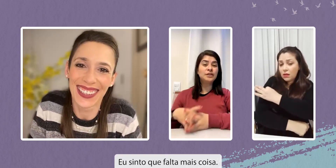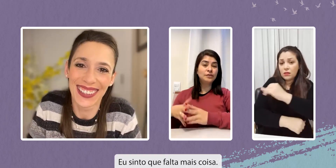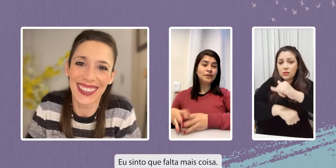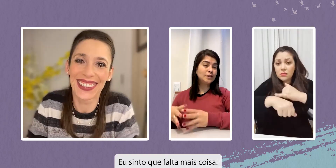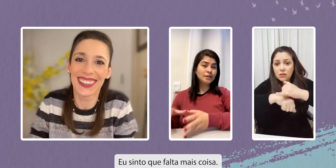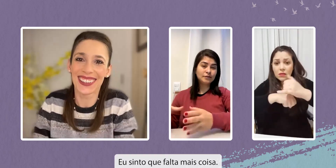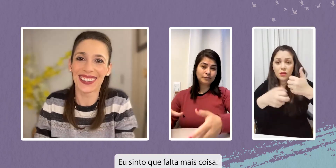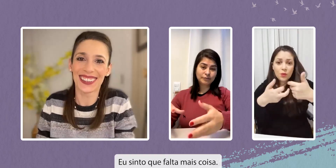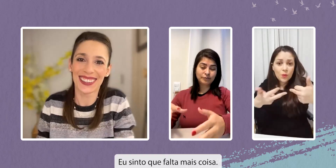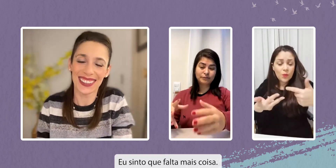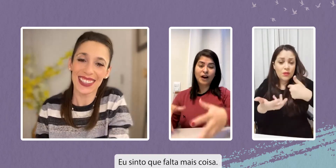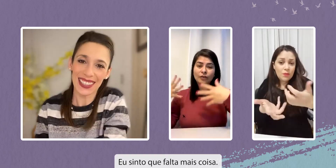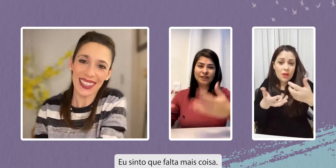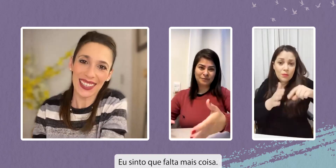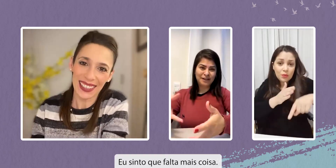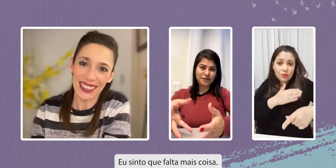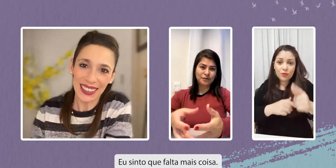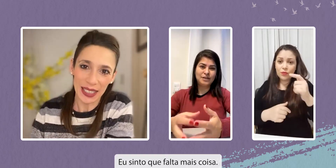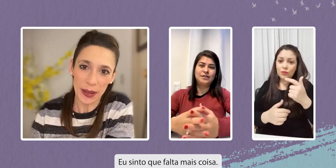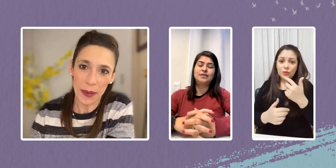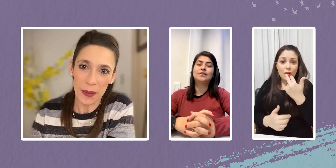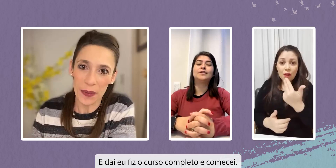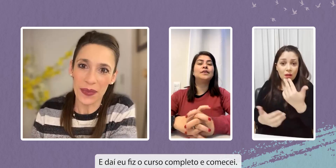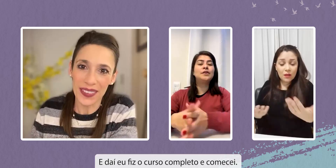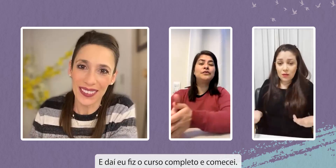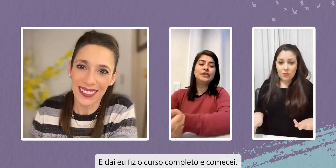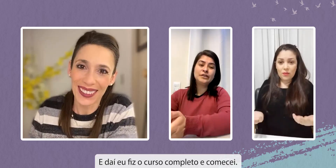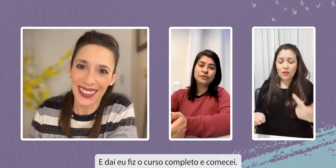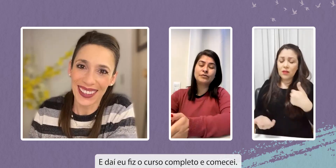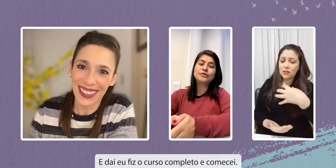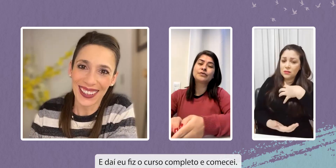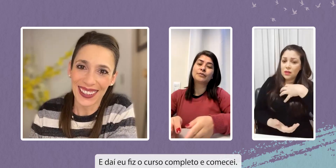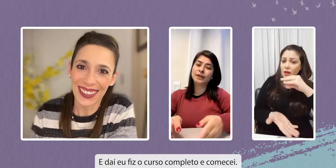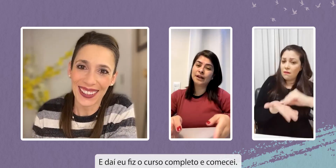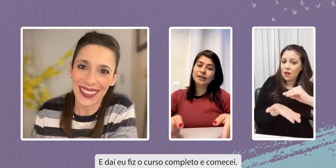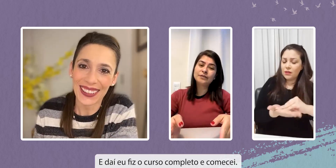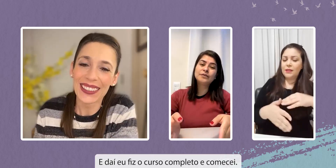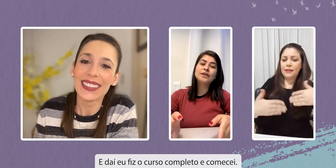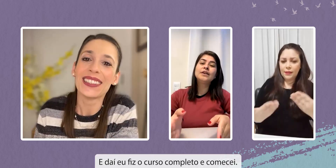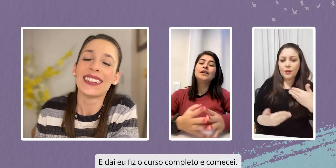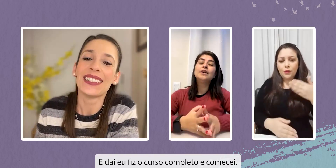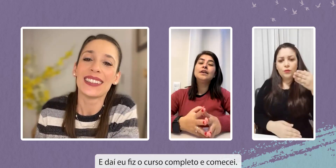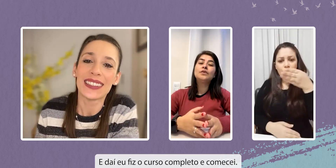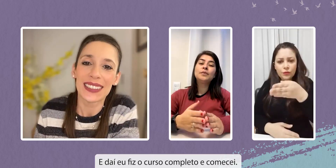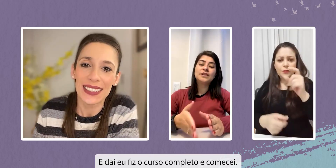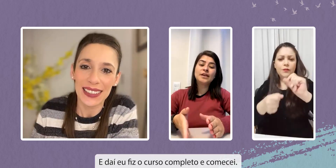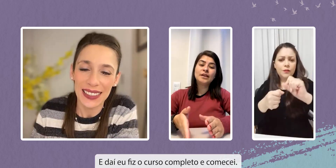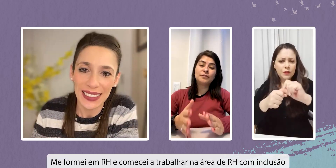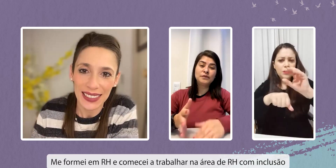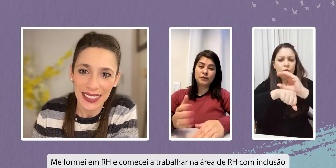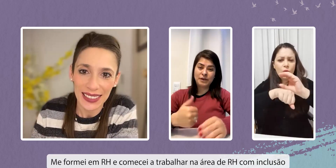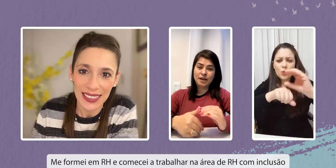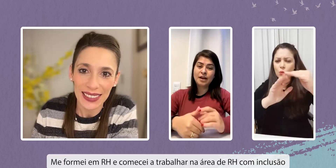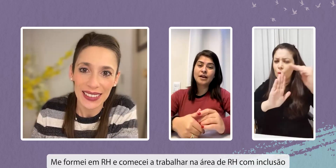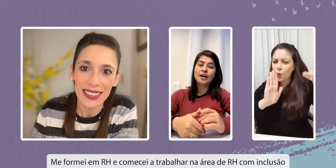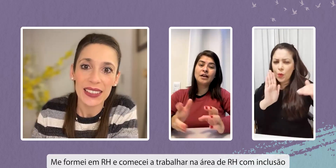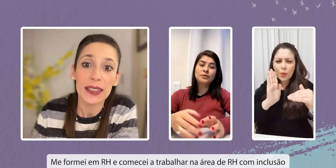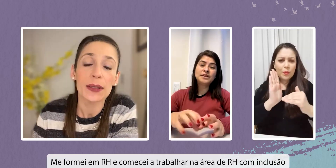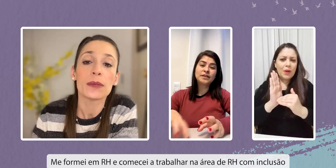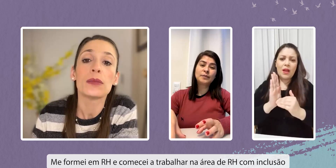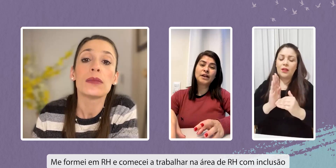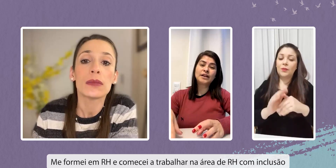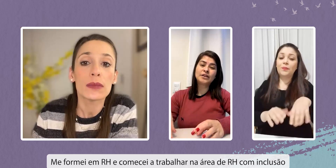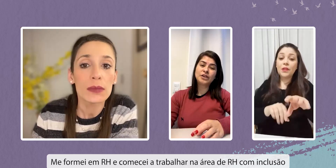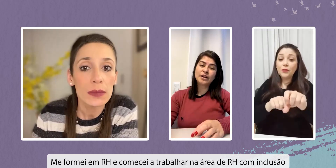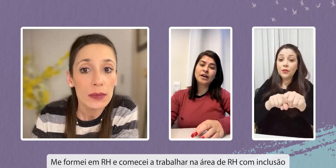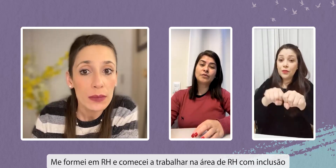Eu sinto que falta mais coisas. E daí eu fiz o curso completo. E me formei em RH e comecei